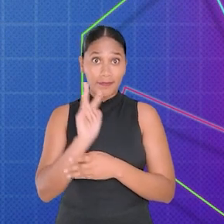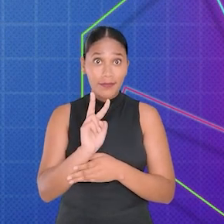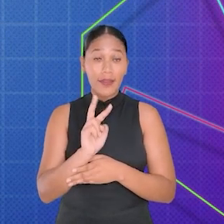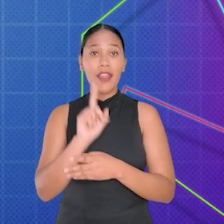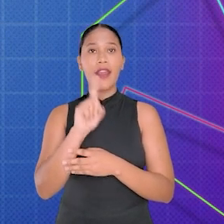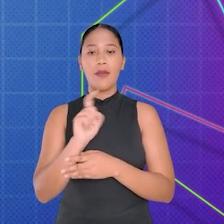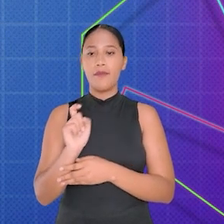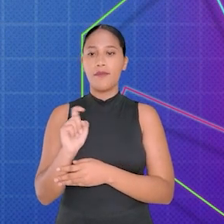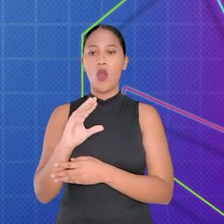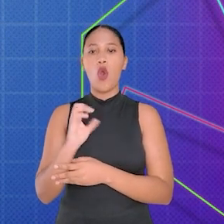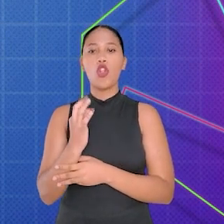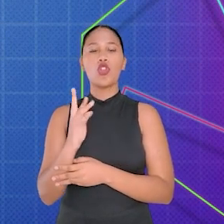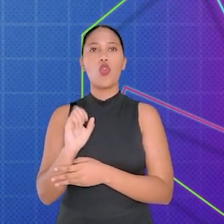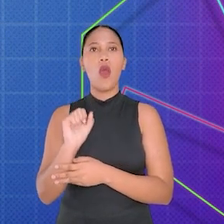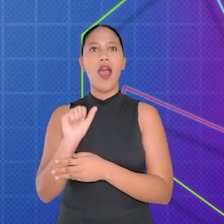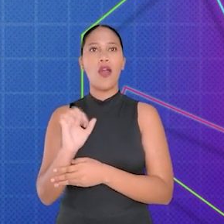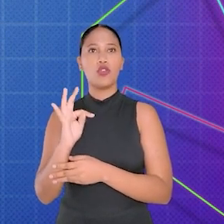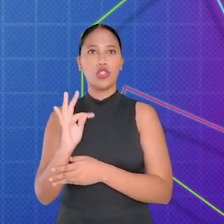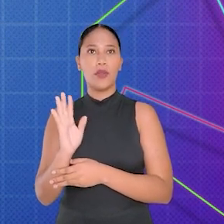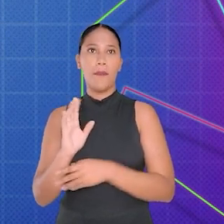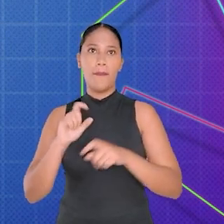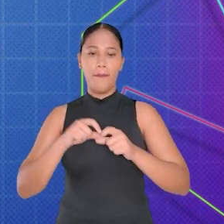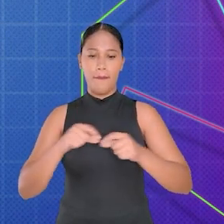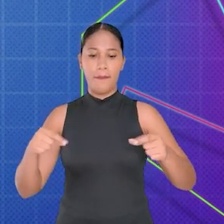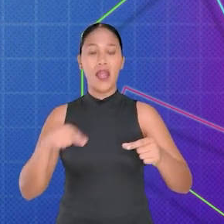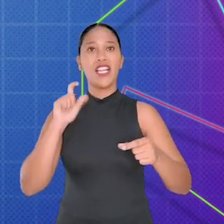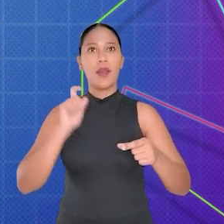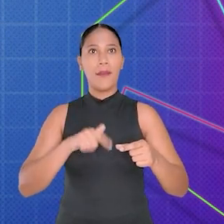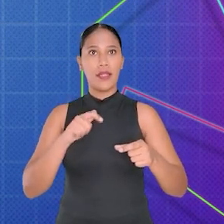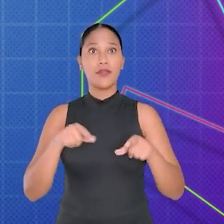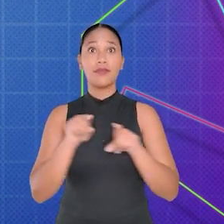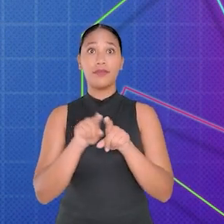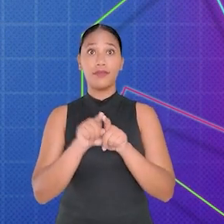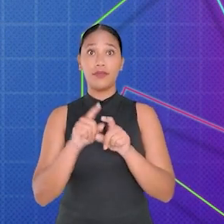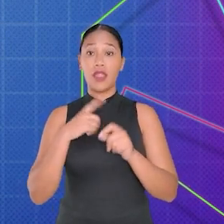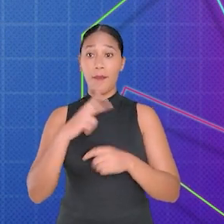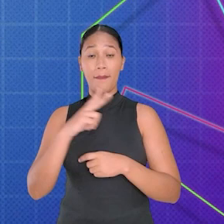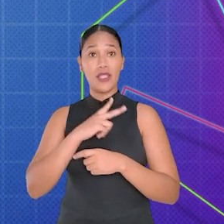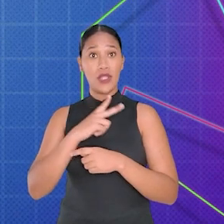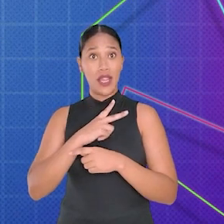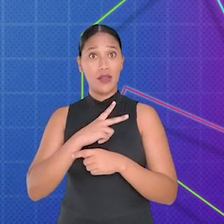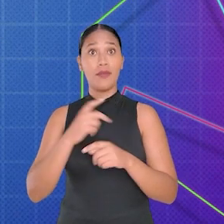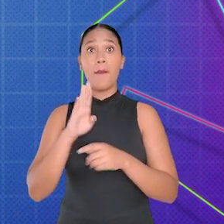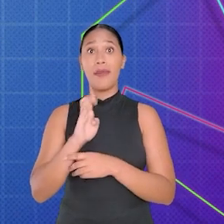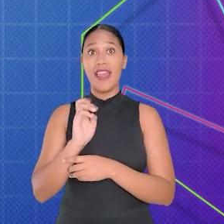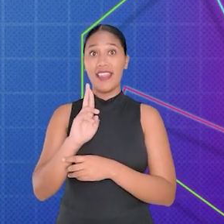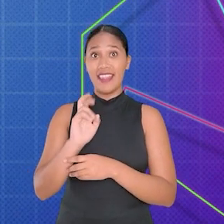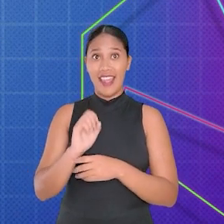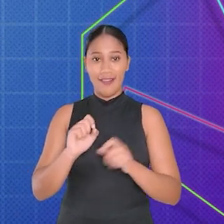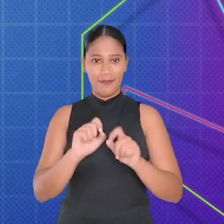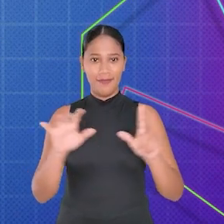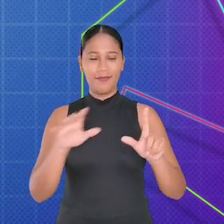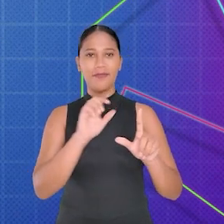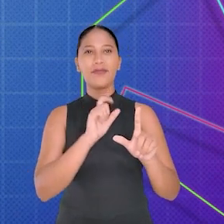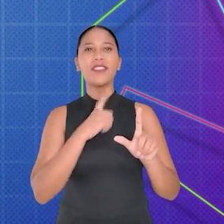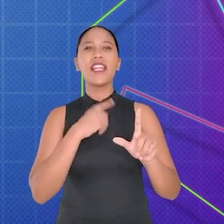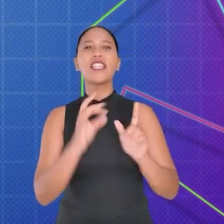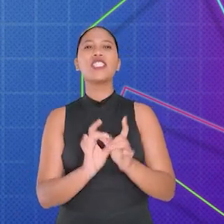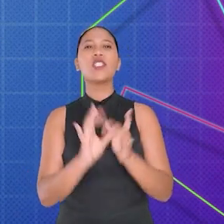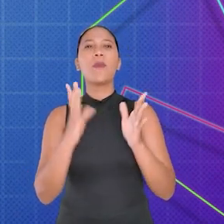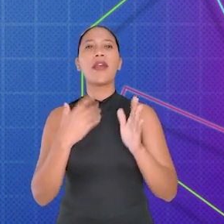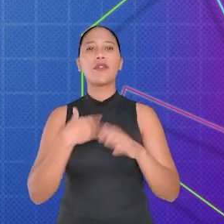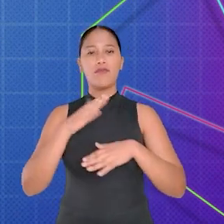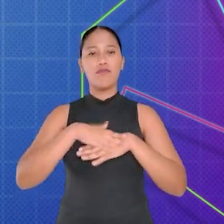workspace personalizado com as ferramentas e painéis mais utilizados. Para criar um workspace personalizado, basta acessar o menu